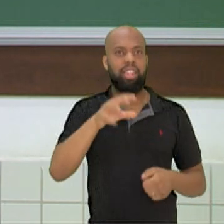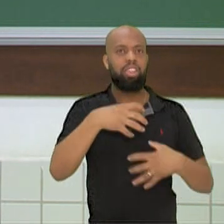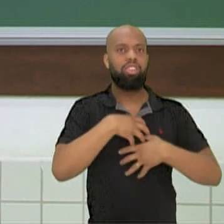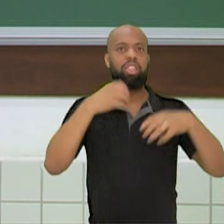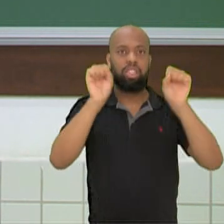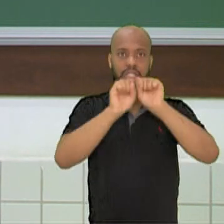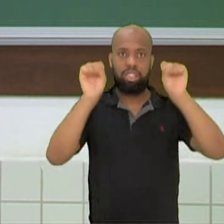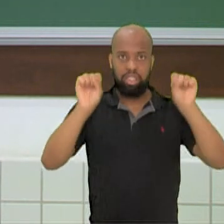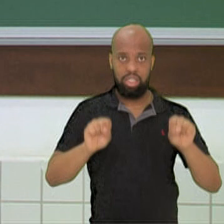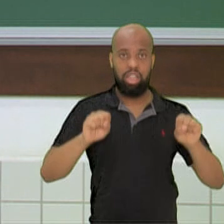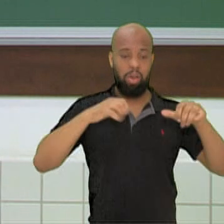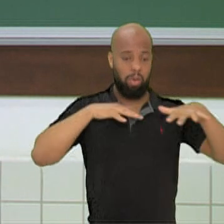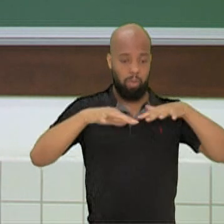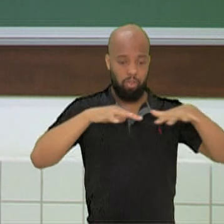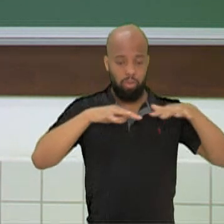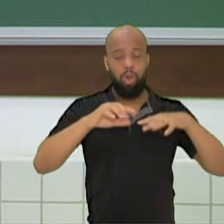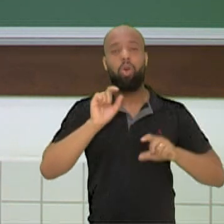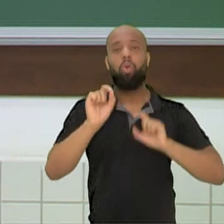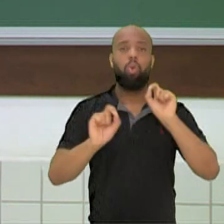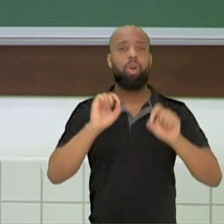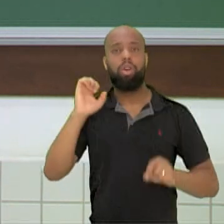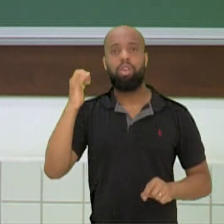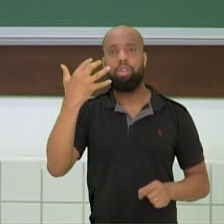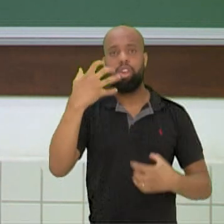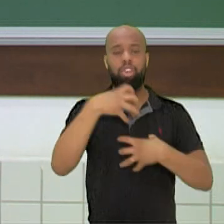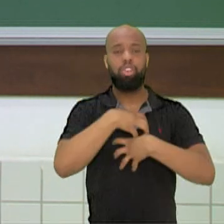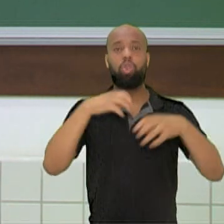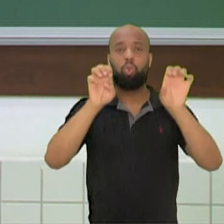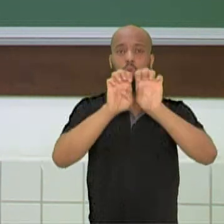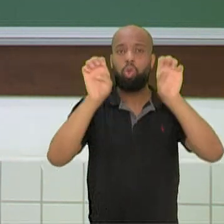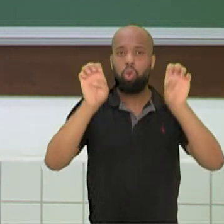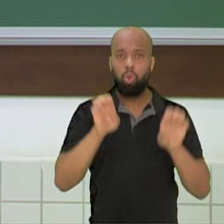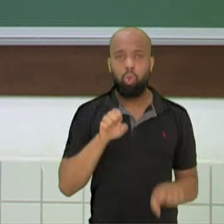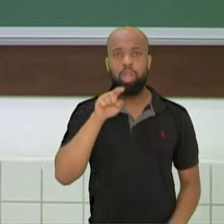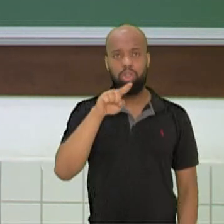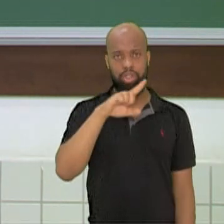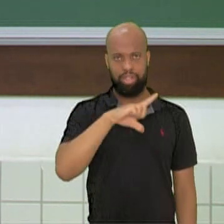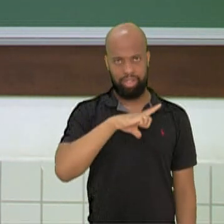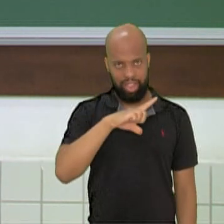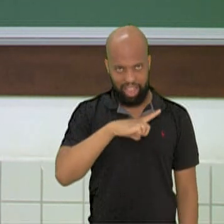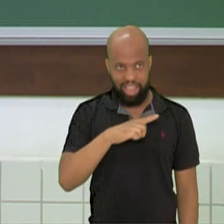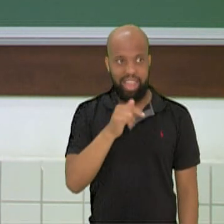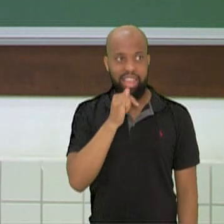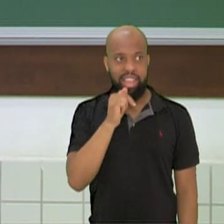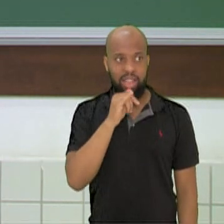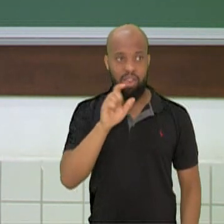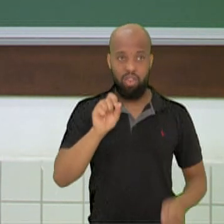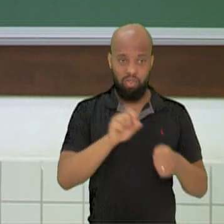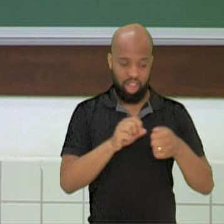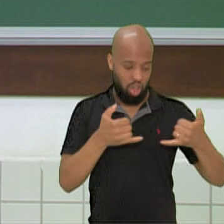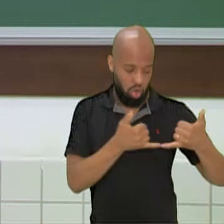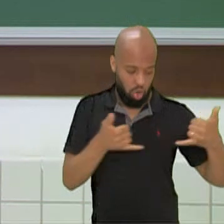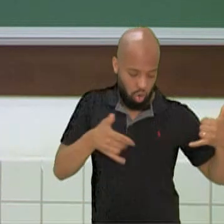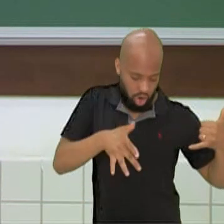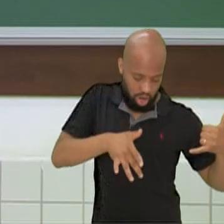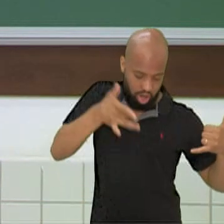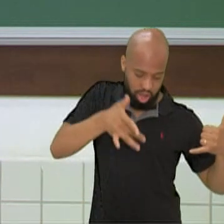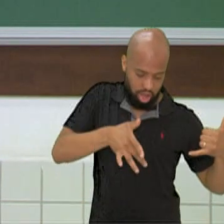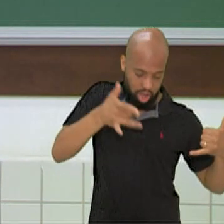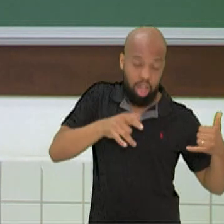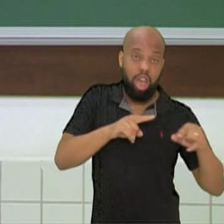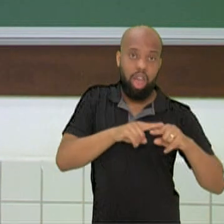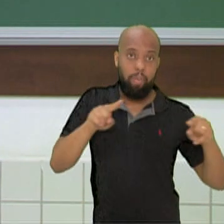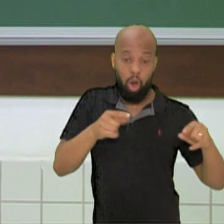de movimentação, então, o que acontece? A estrutura que você tem ali, então você movimenta uma corda, sem tocar